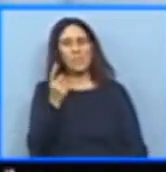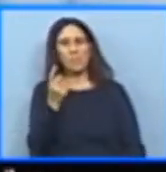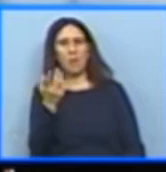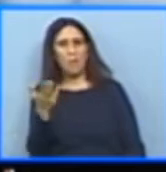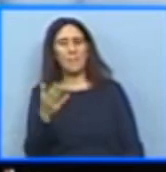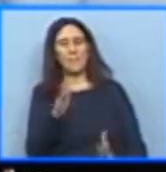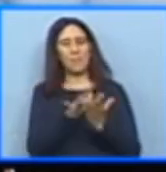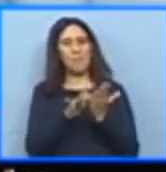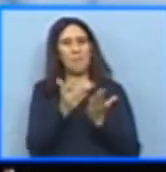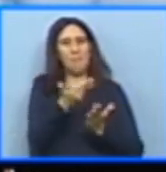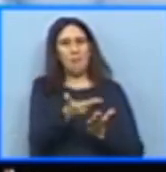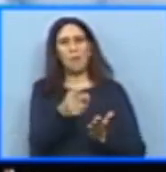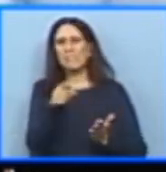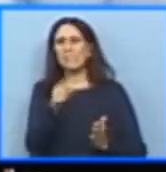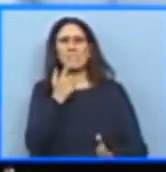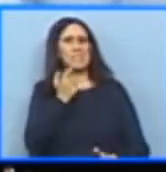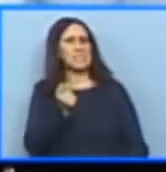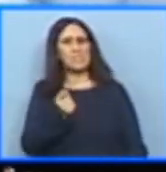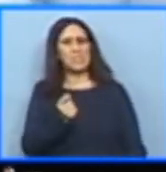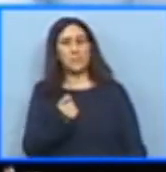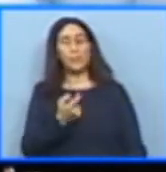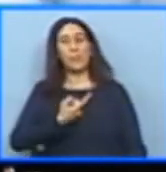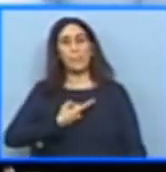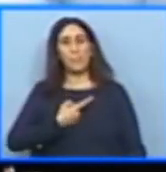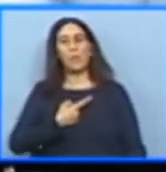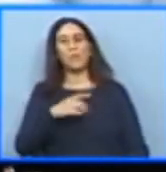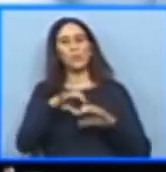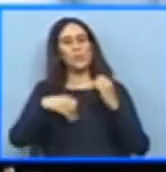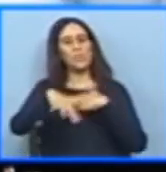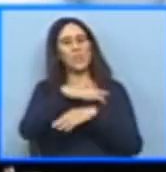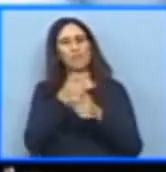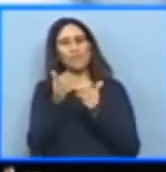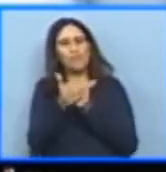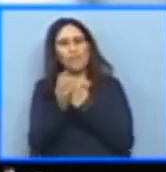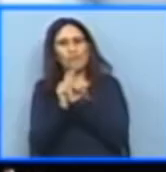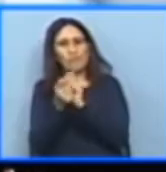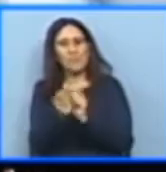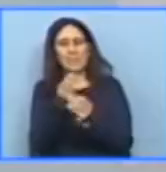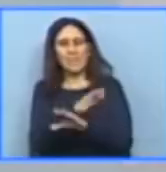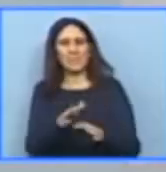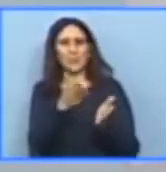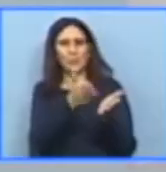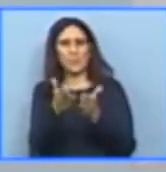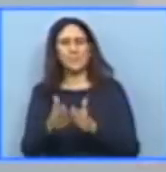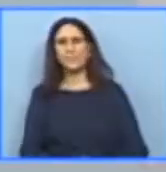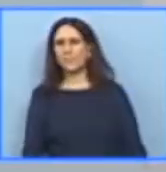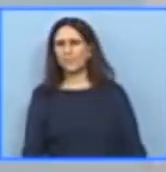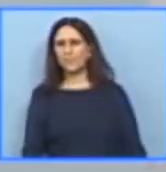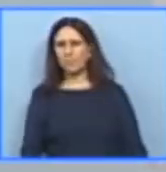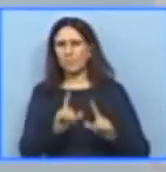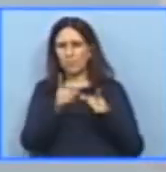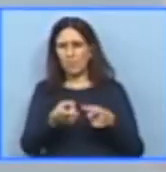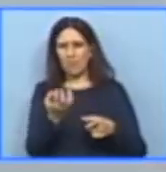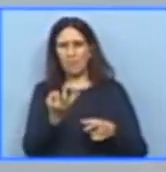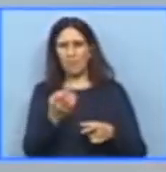o tablet e isso não pode ser nós tem de criar organizar os privados que as crianças é isso então é